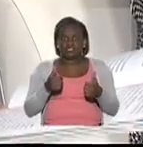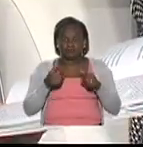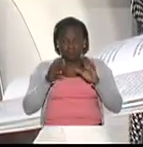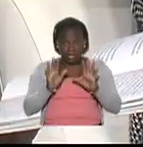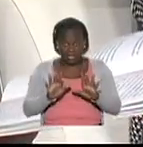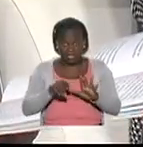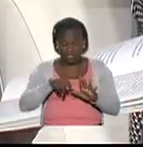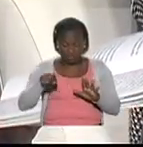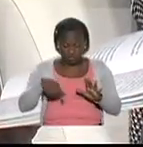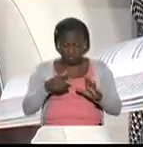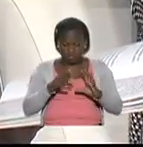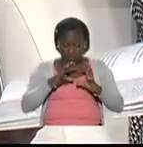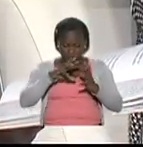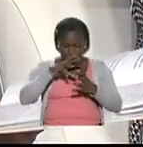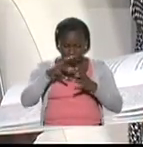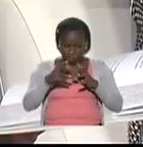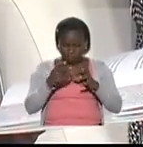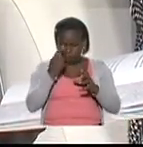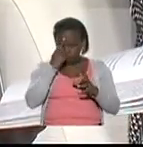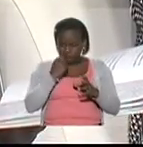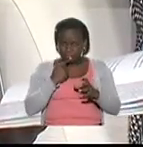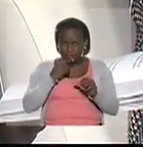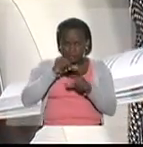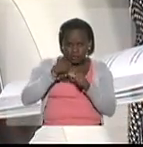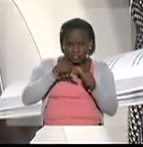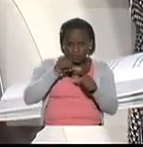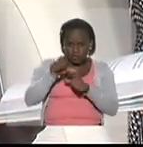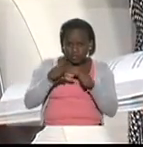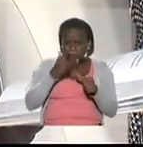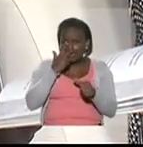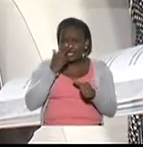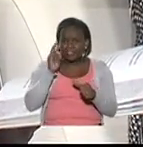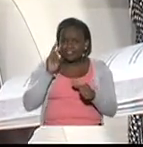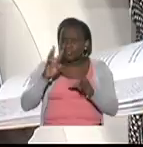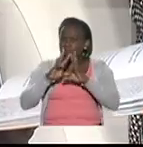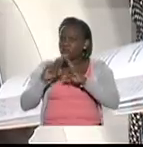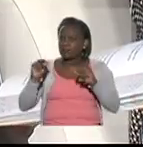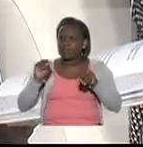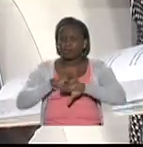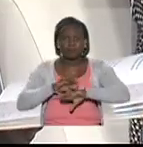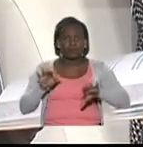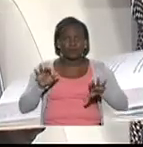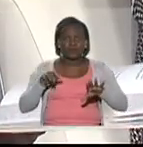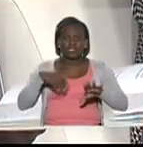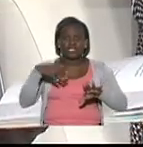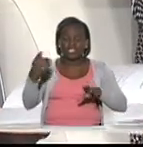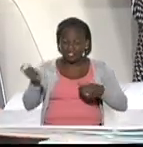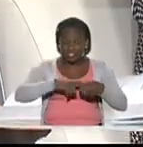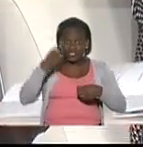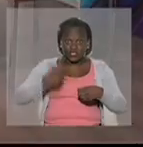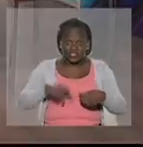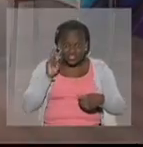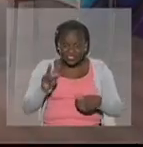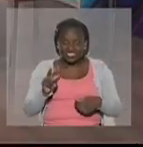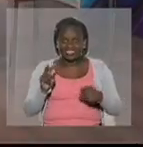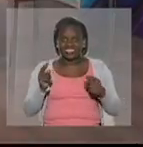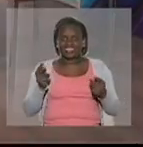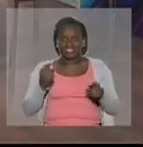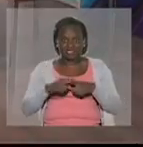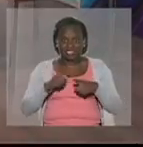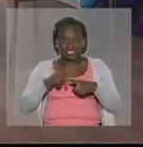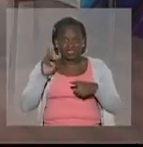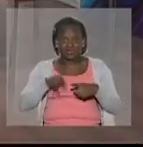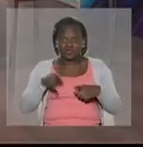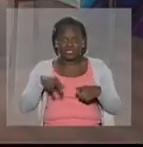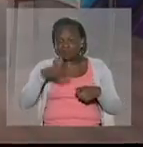só que o nosso calendoscopio as imagens viradas mesmo parecendo que nunca mais voltarão acabam aparecendo de novo